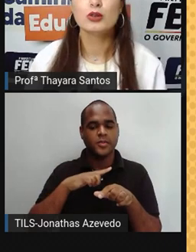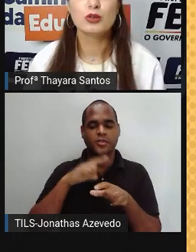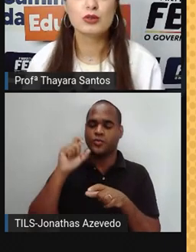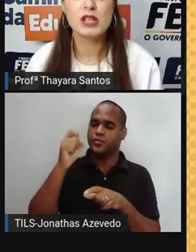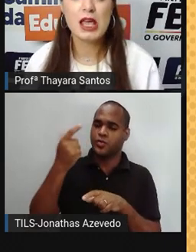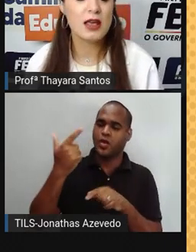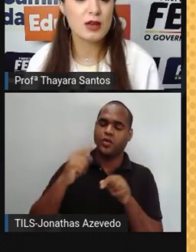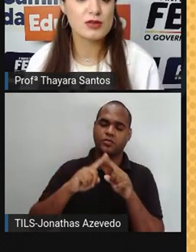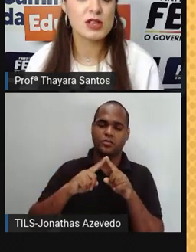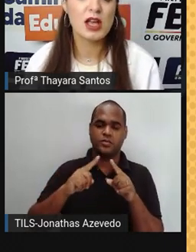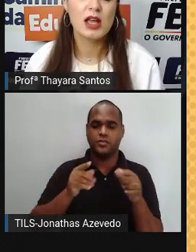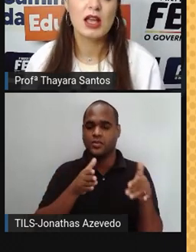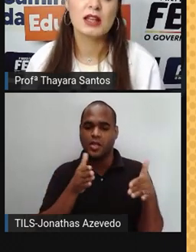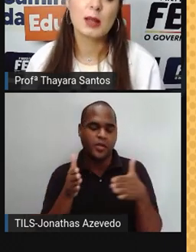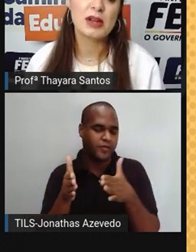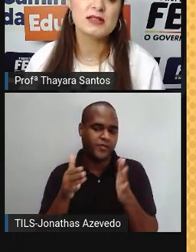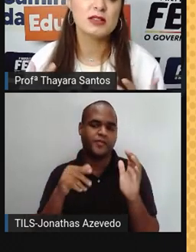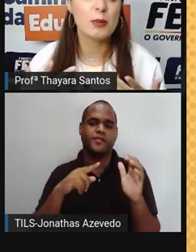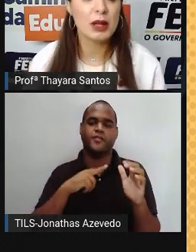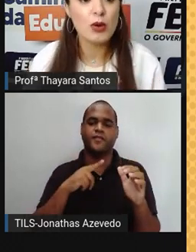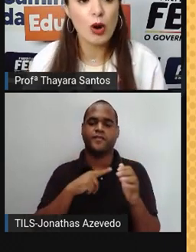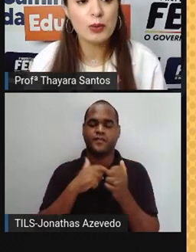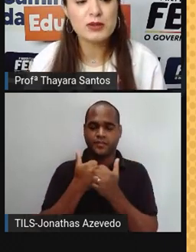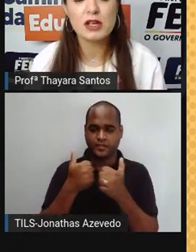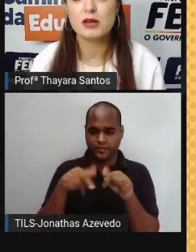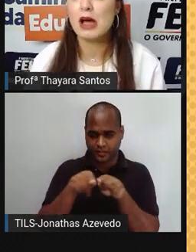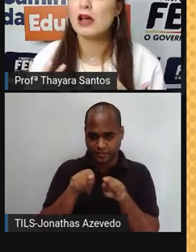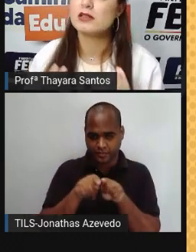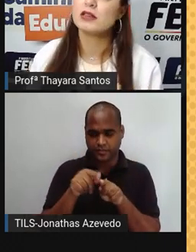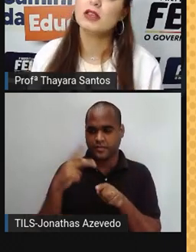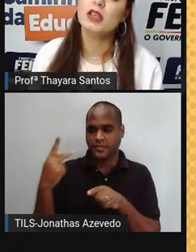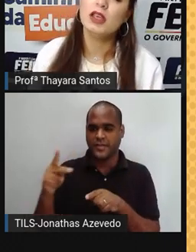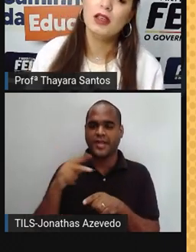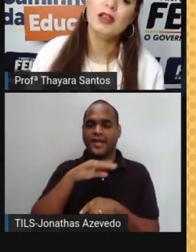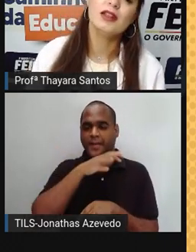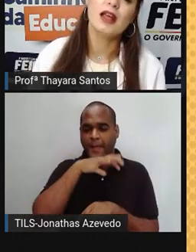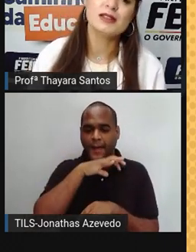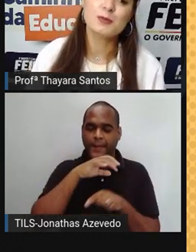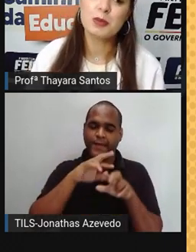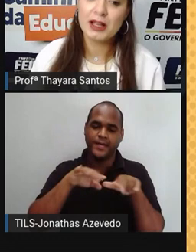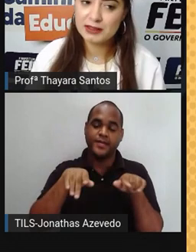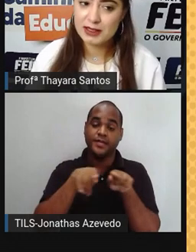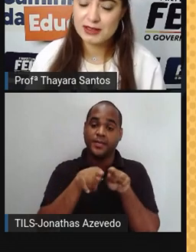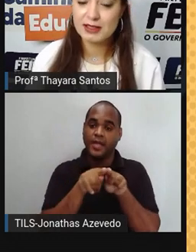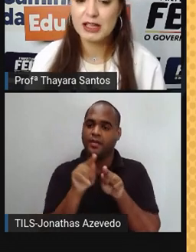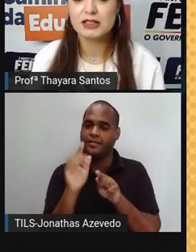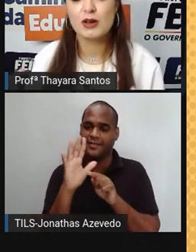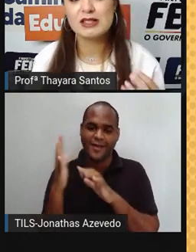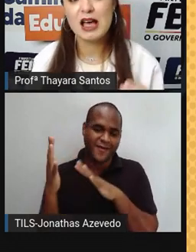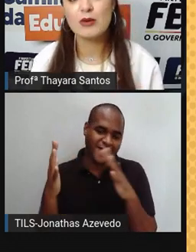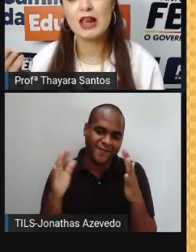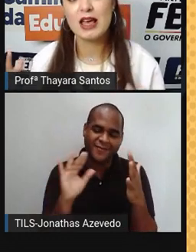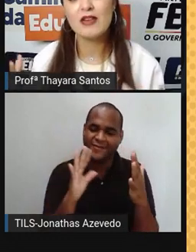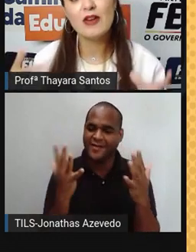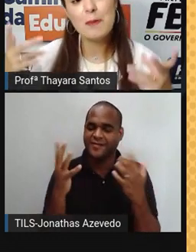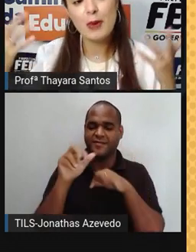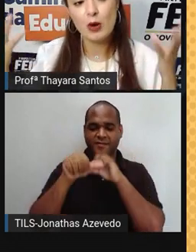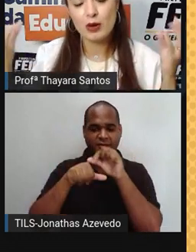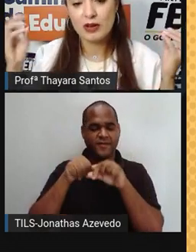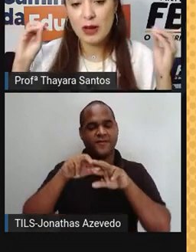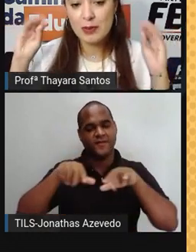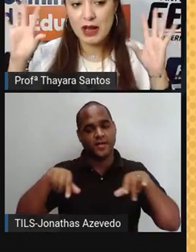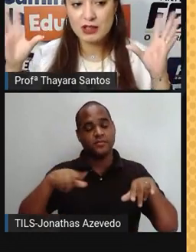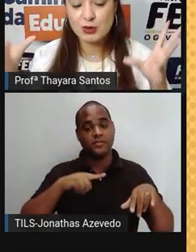no solo nos rios está presente também no corpo dos animais e nas plantas Então essa água